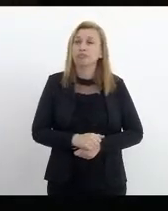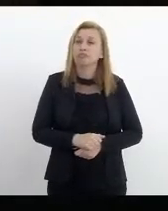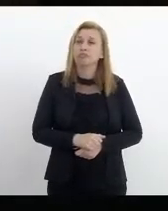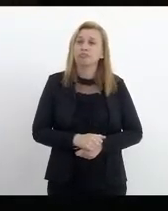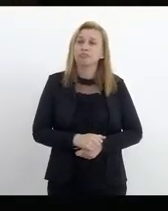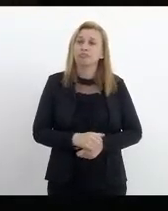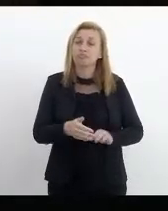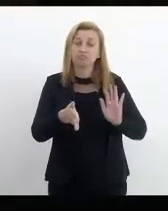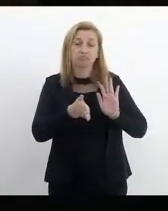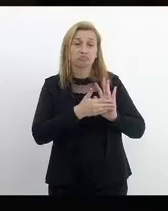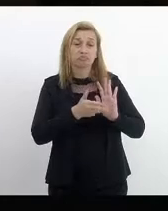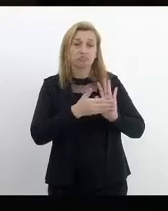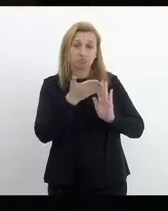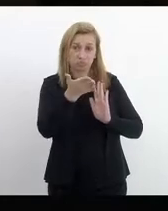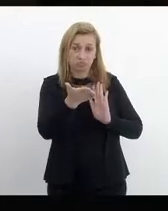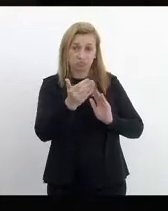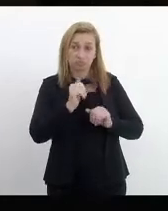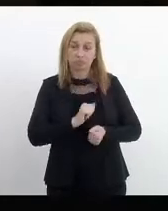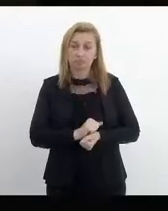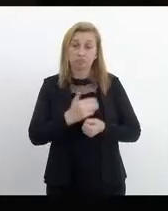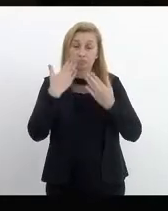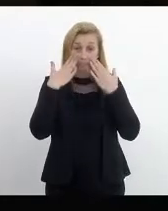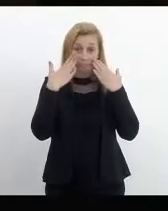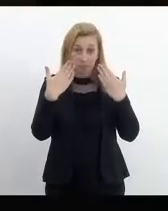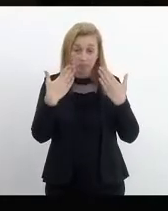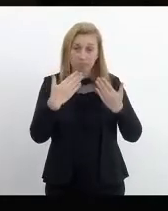e dessas propostas apresentadas